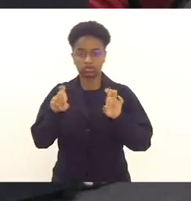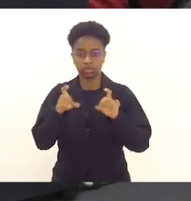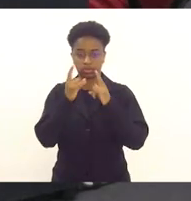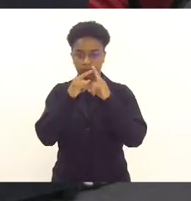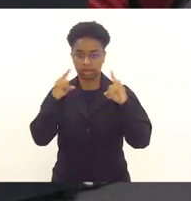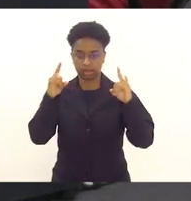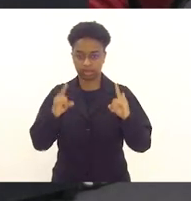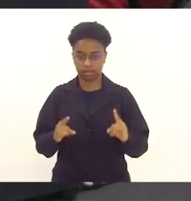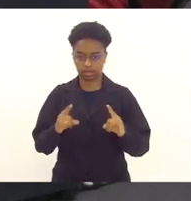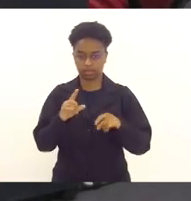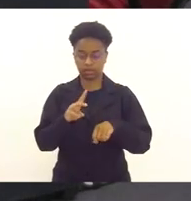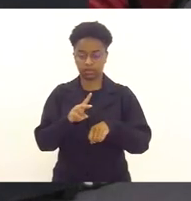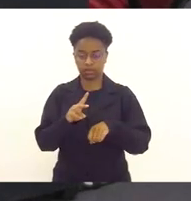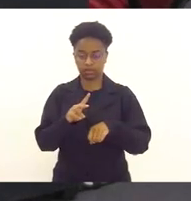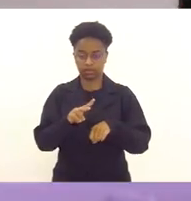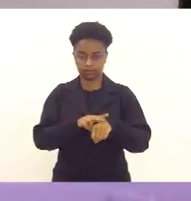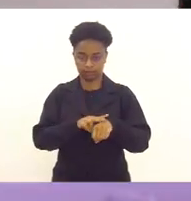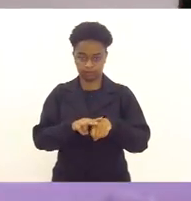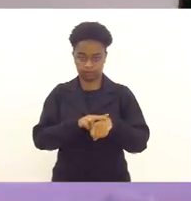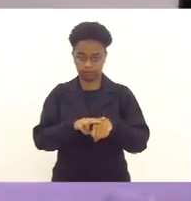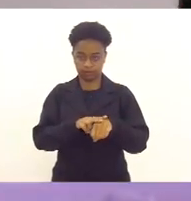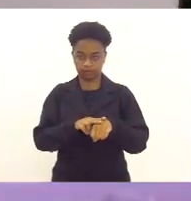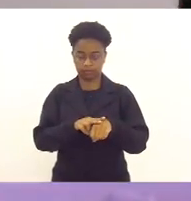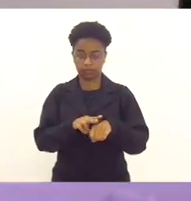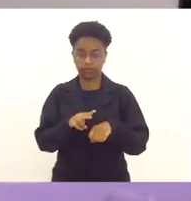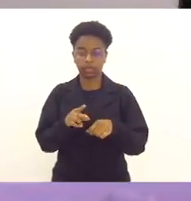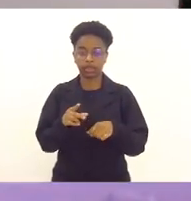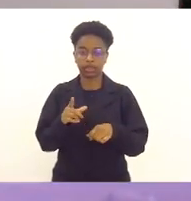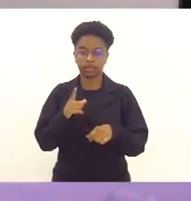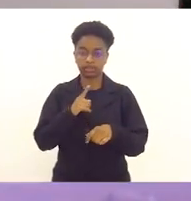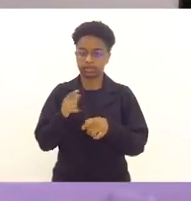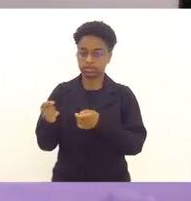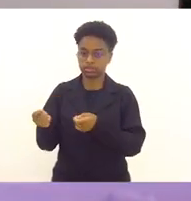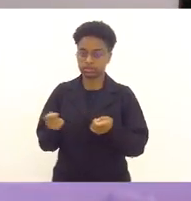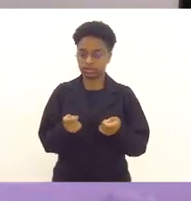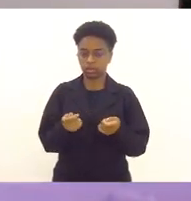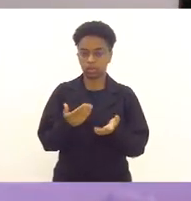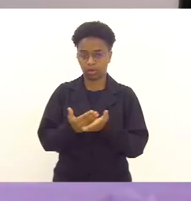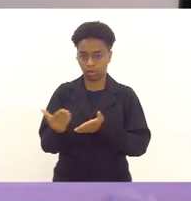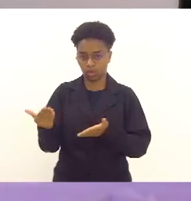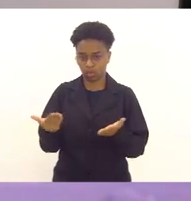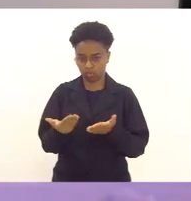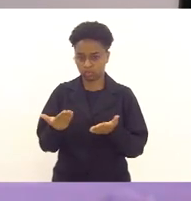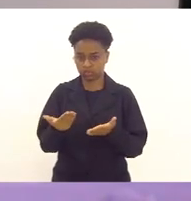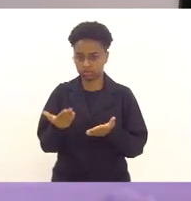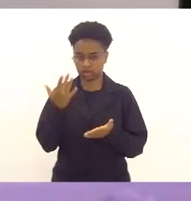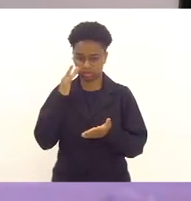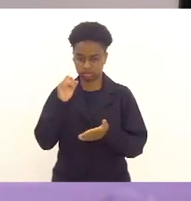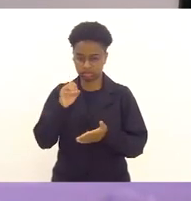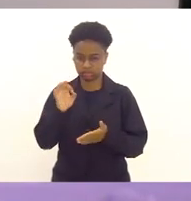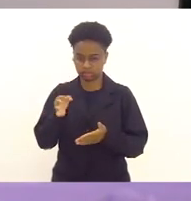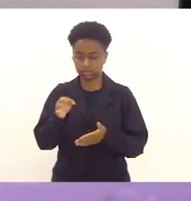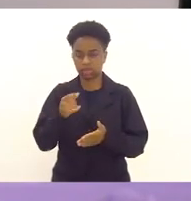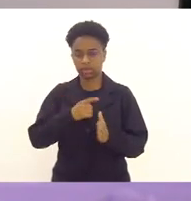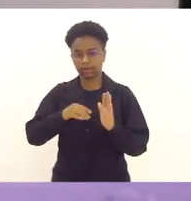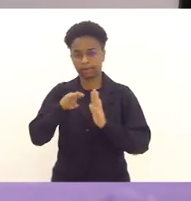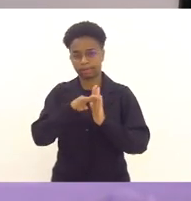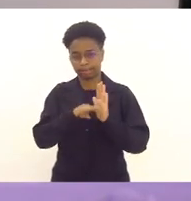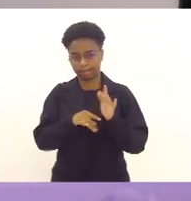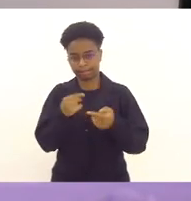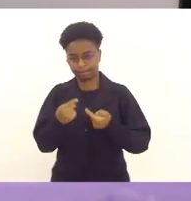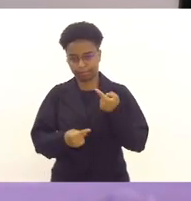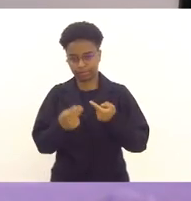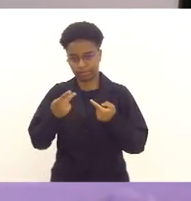Violetas ela ele tá nesta semana no dia de hoje né se não me engano na pauta de debate